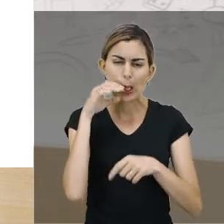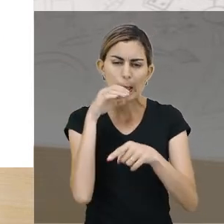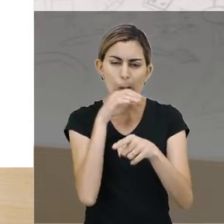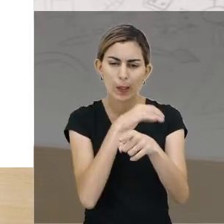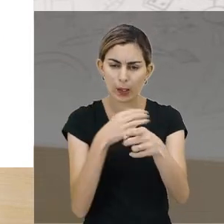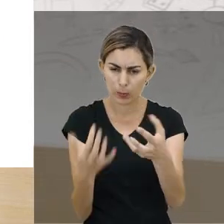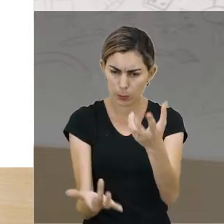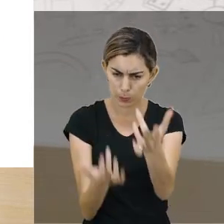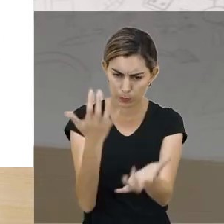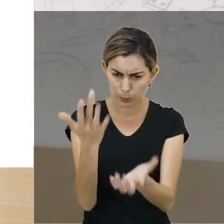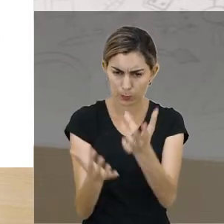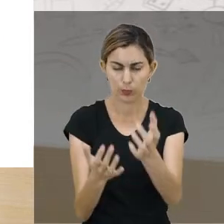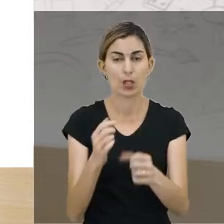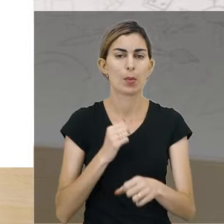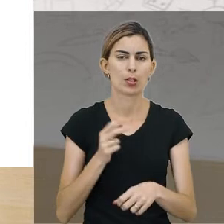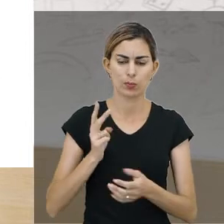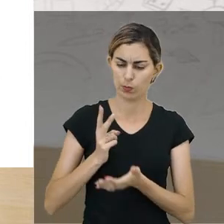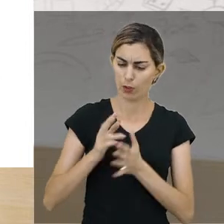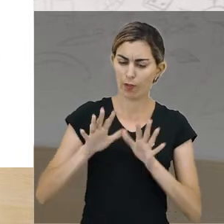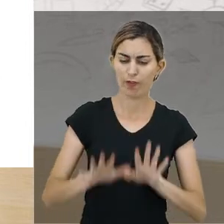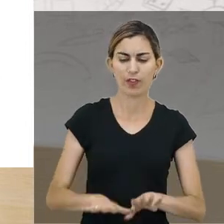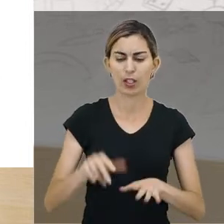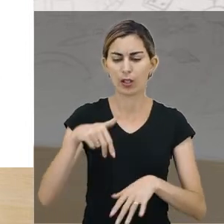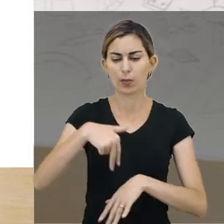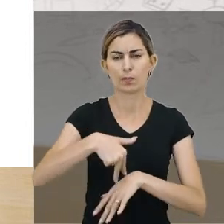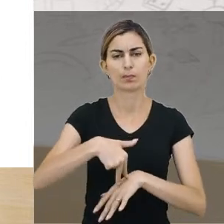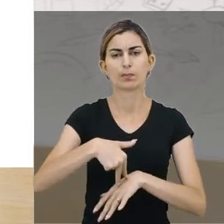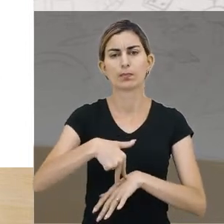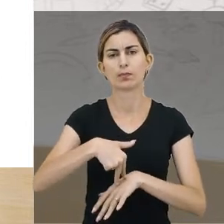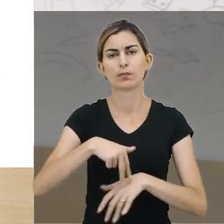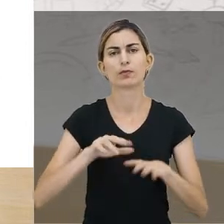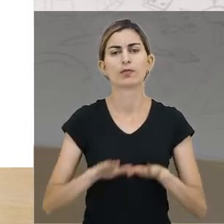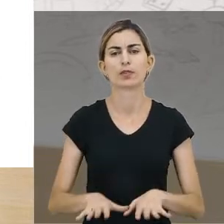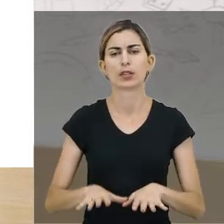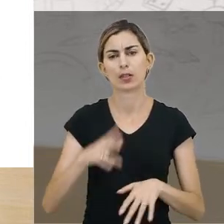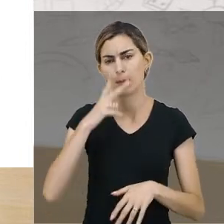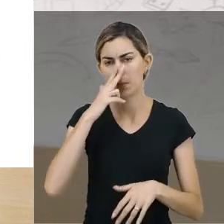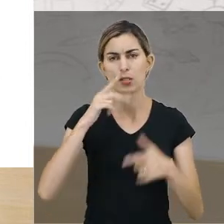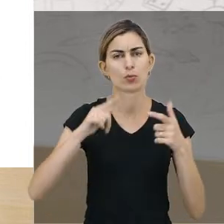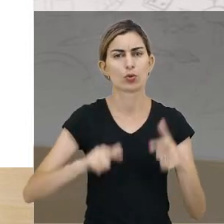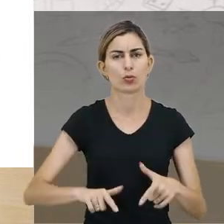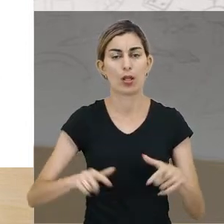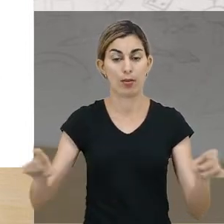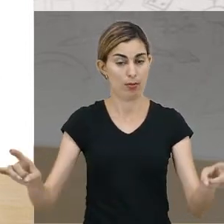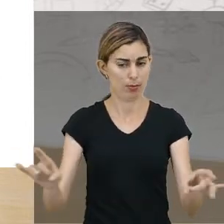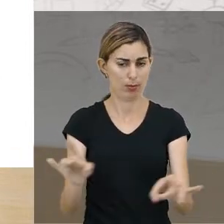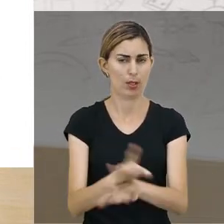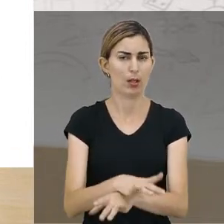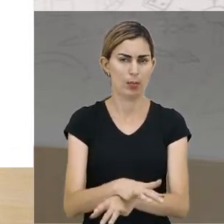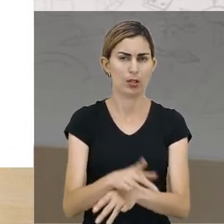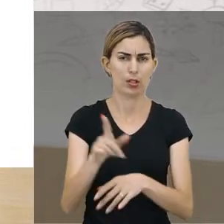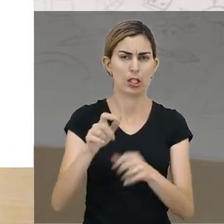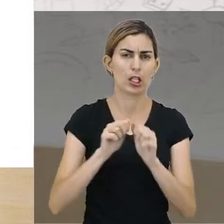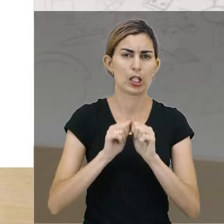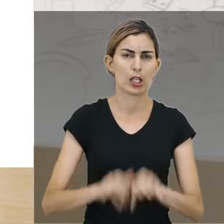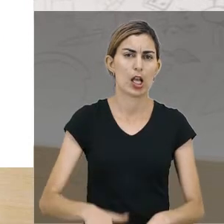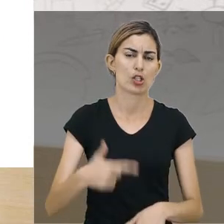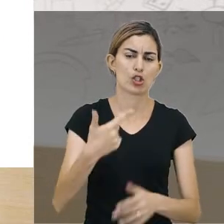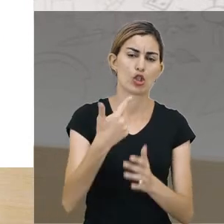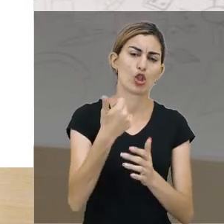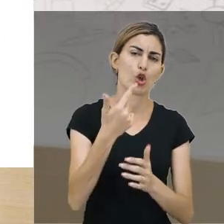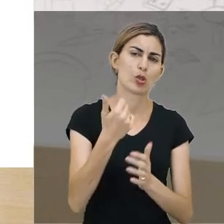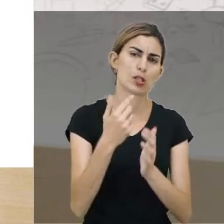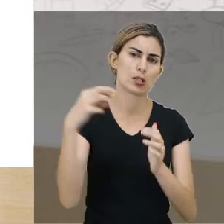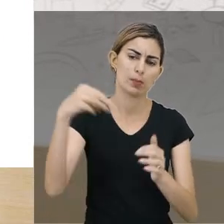aquecimento do produto, mas ele permanece no mesmo local do trabalho. Terminando essa etapa, ele gasta mais